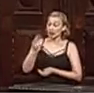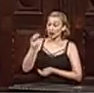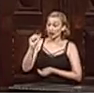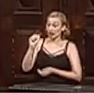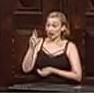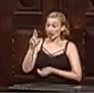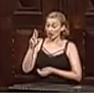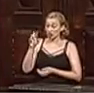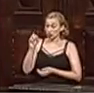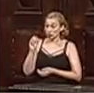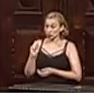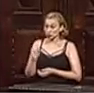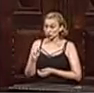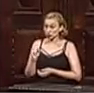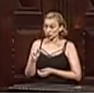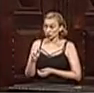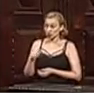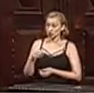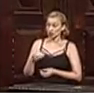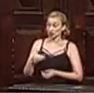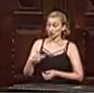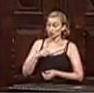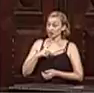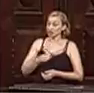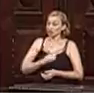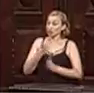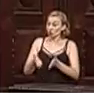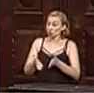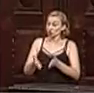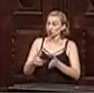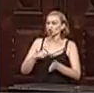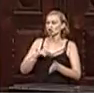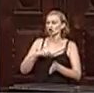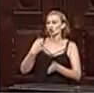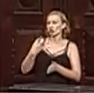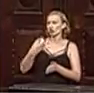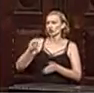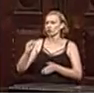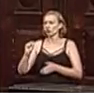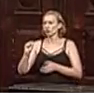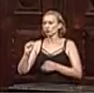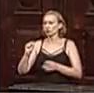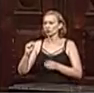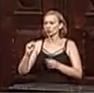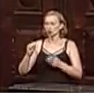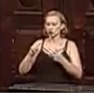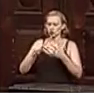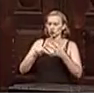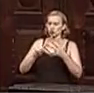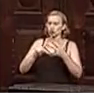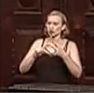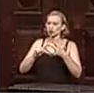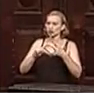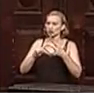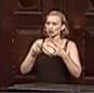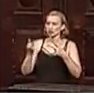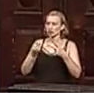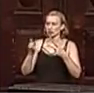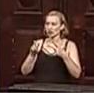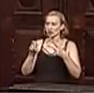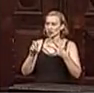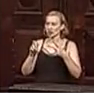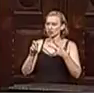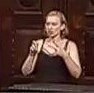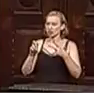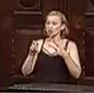hoje 48 anos. O Valmir teria 56,